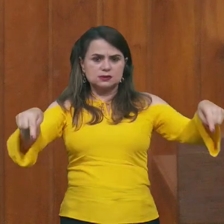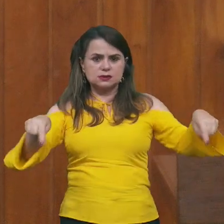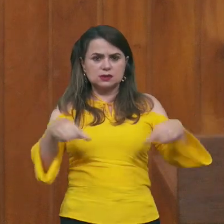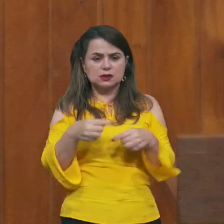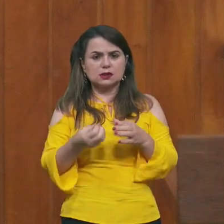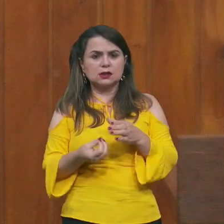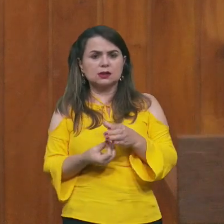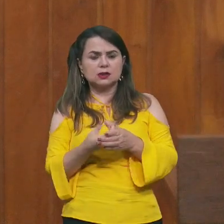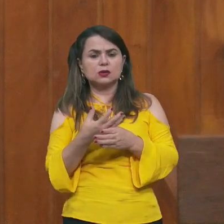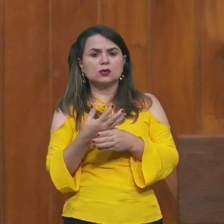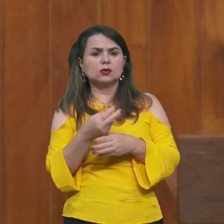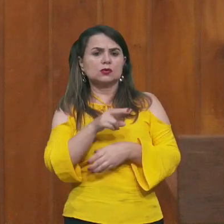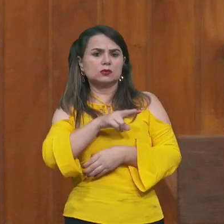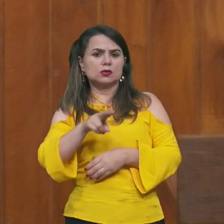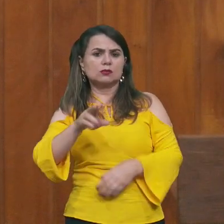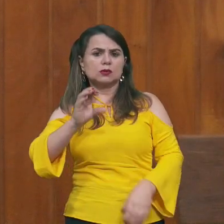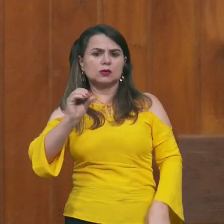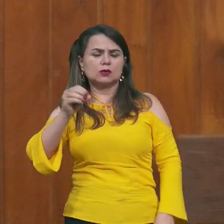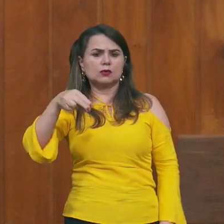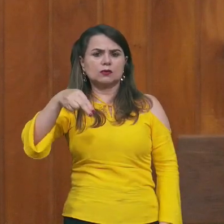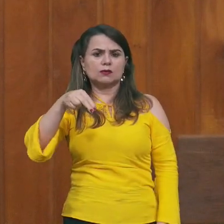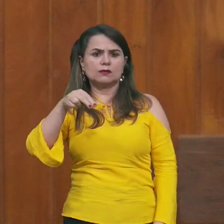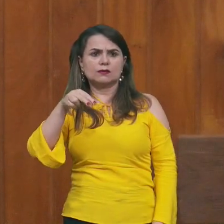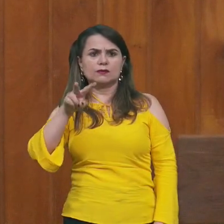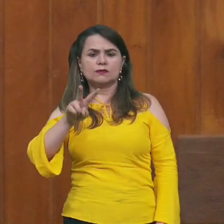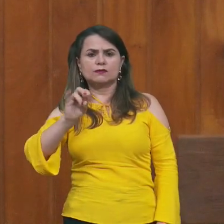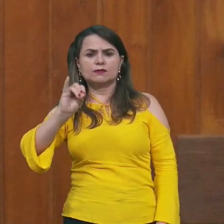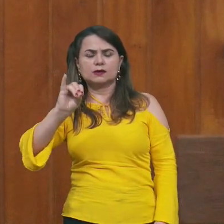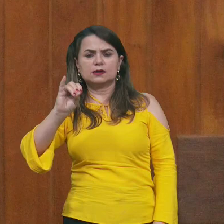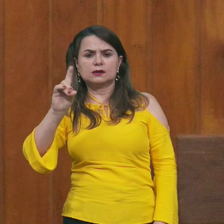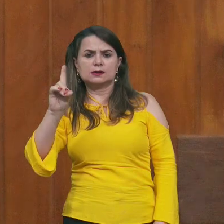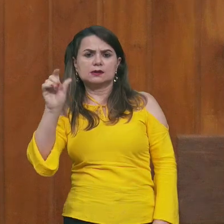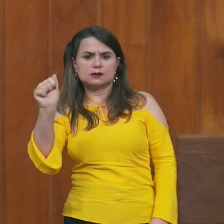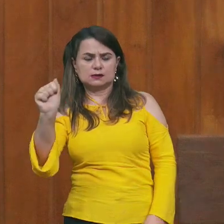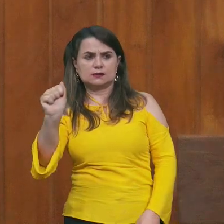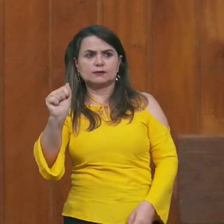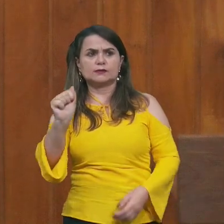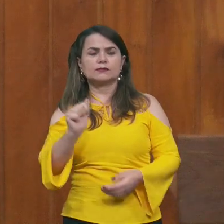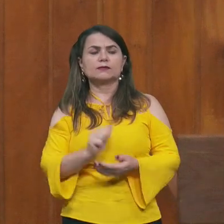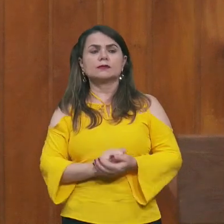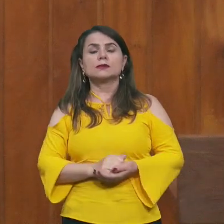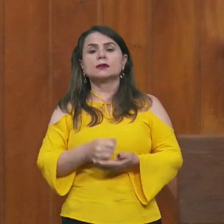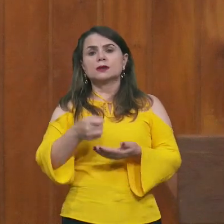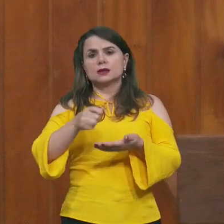atendimento e encaminhamento. Eu escrevi uma carta aqui à mão, gente.